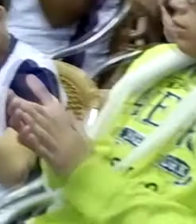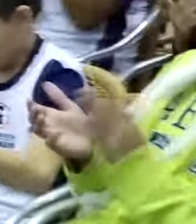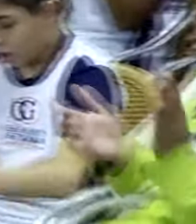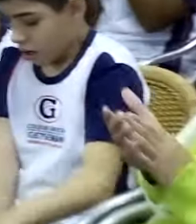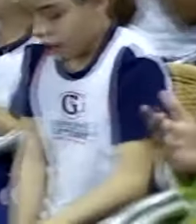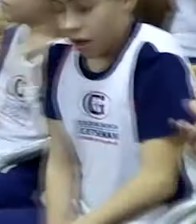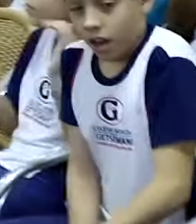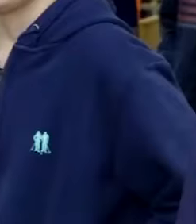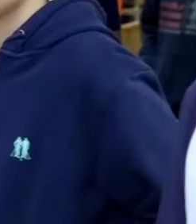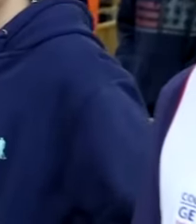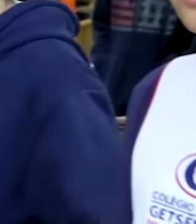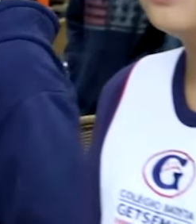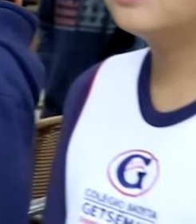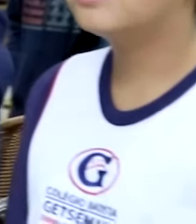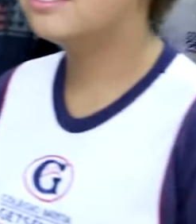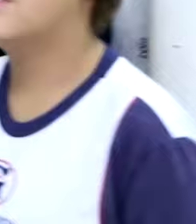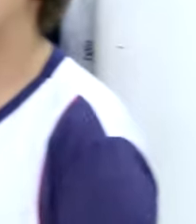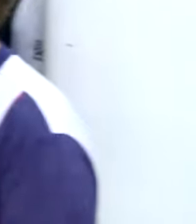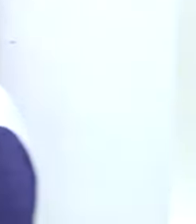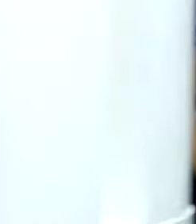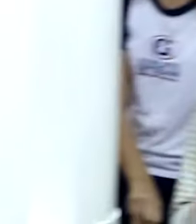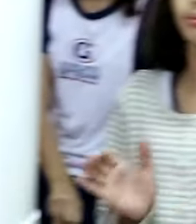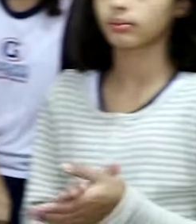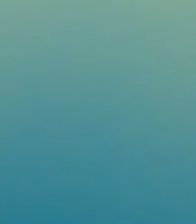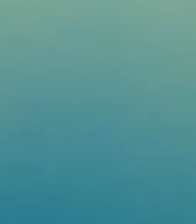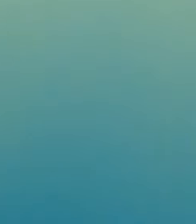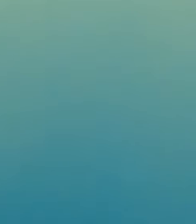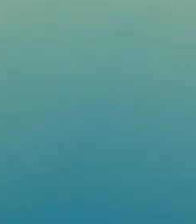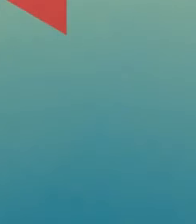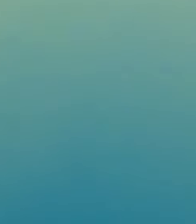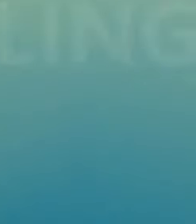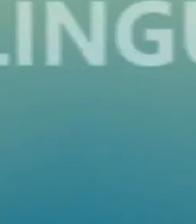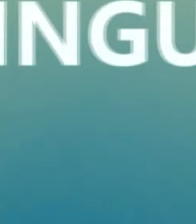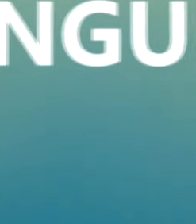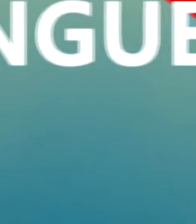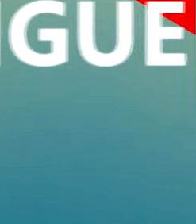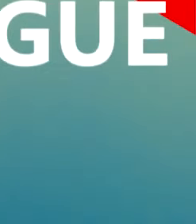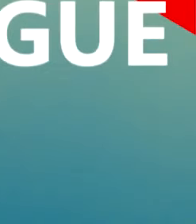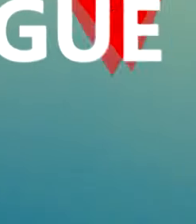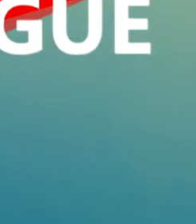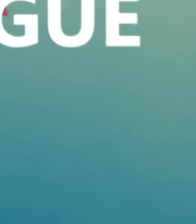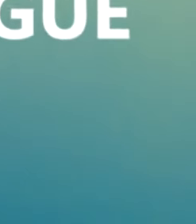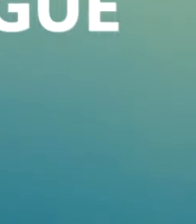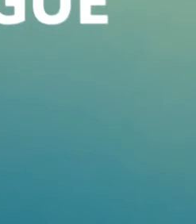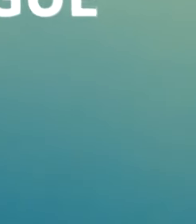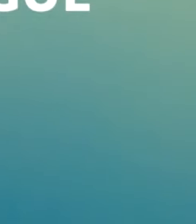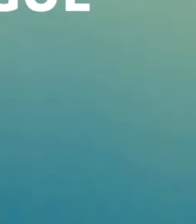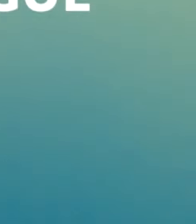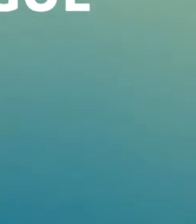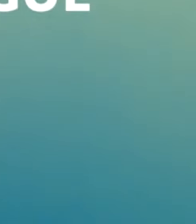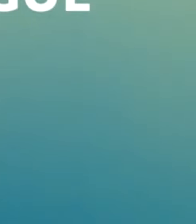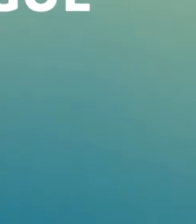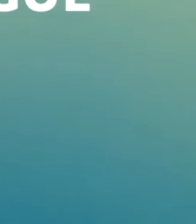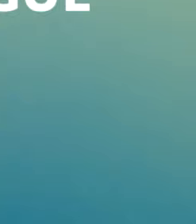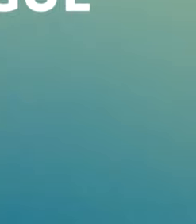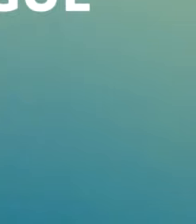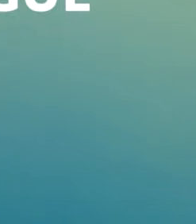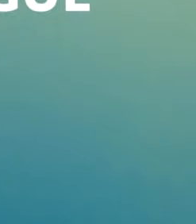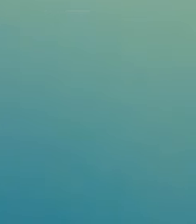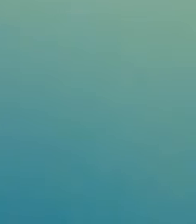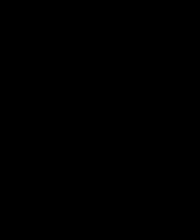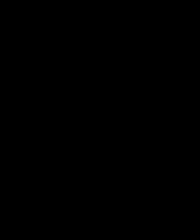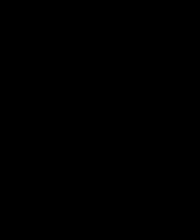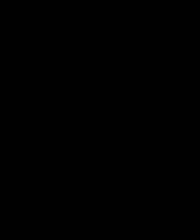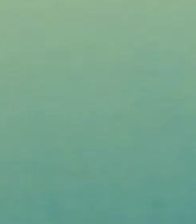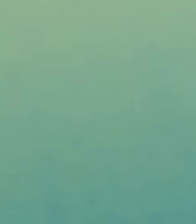mais de Jesus no nosso cultinho. O Colégio Batista Getsemane é a primeira escola com uma proposta bilíngue